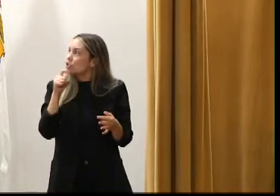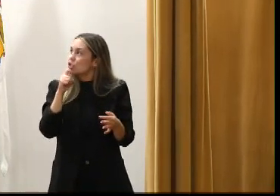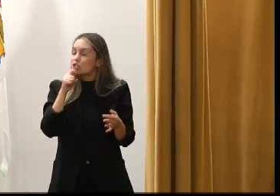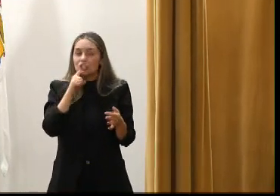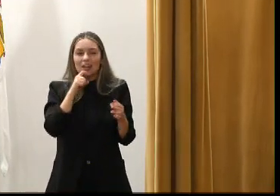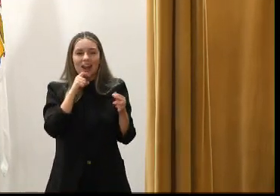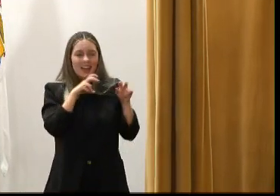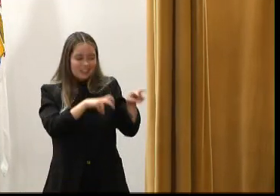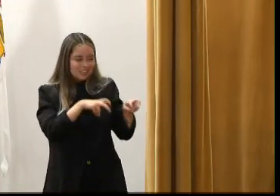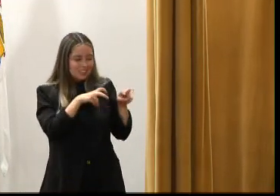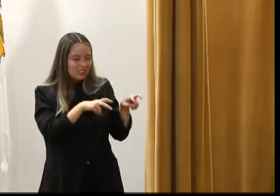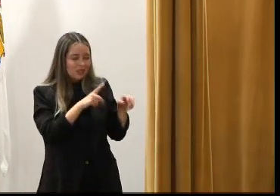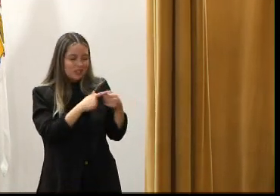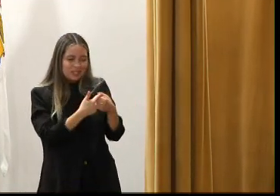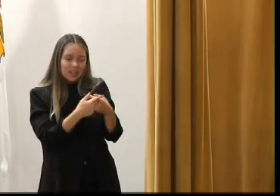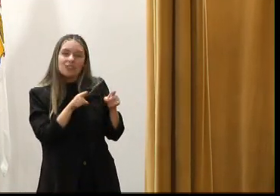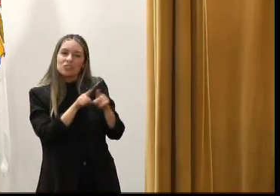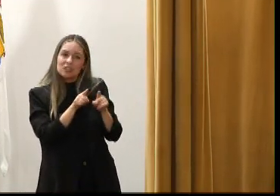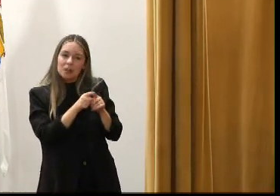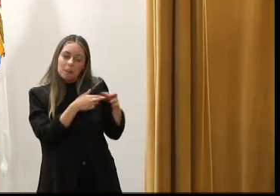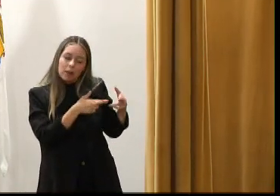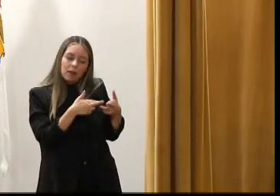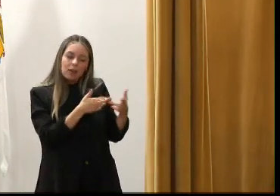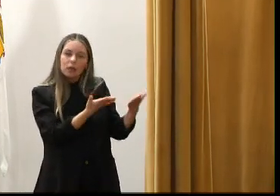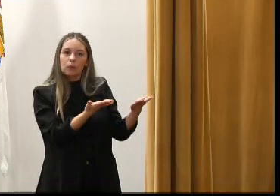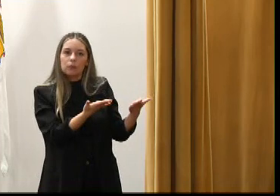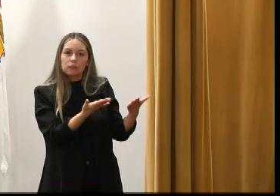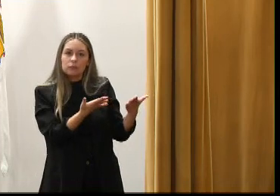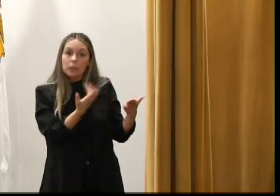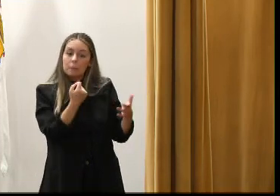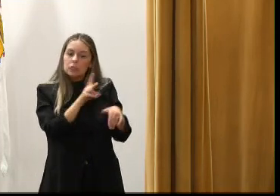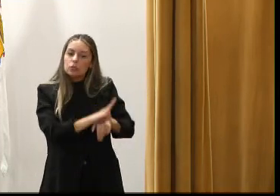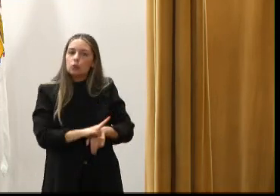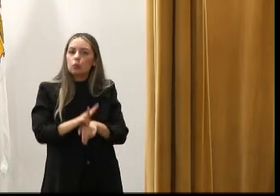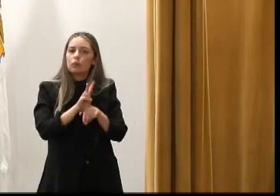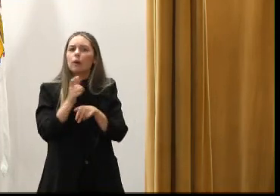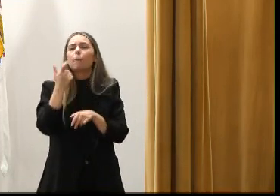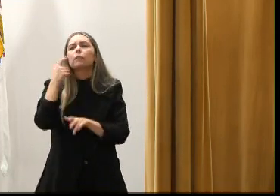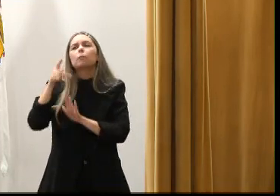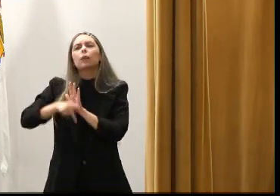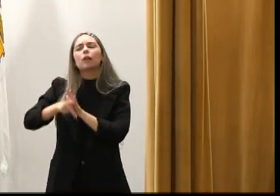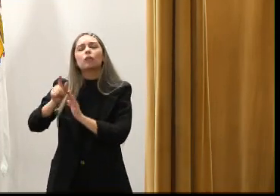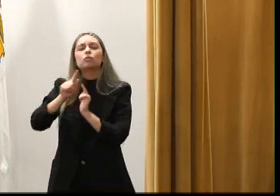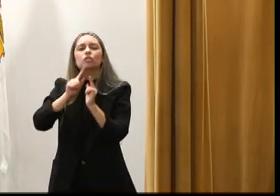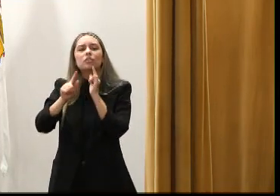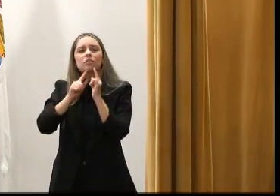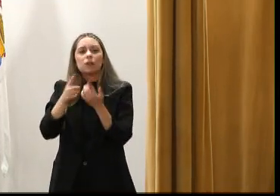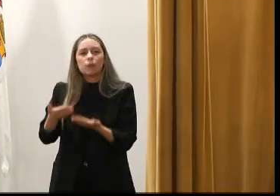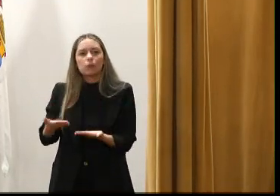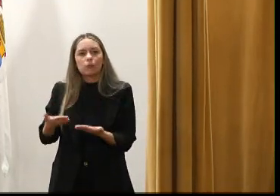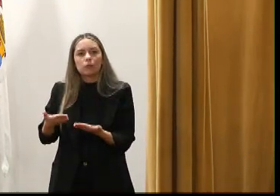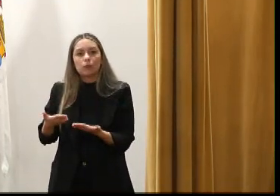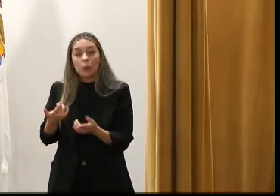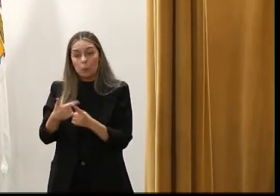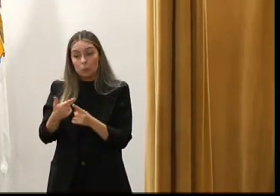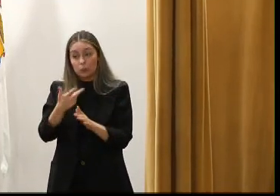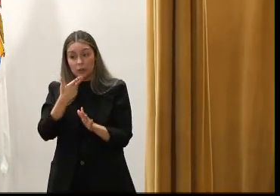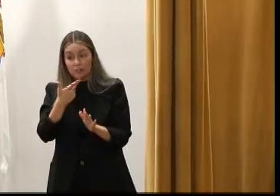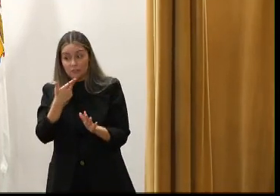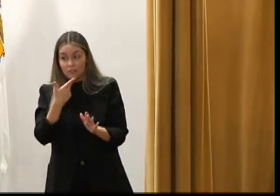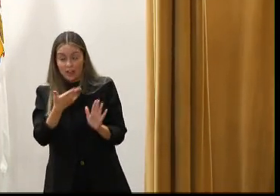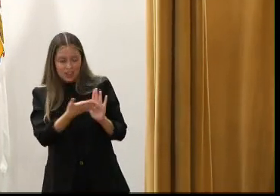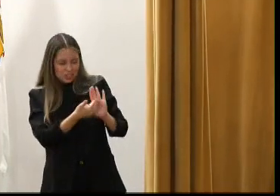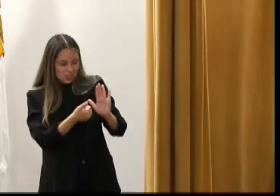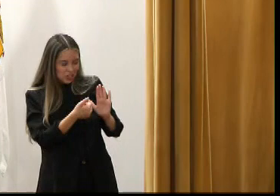do município, né, por meio também de seus rios. Temos que ter, então, um plano de gestão, né, e já que se discutirá o